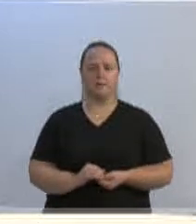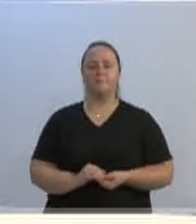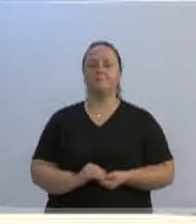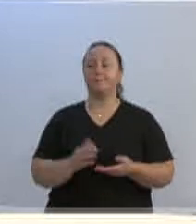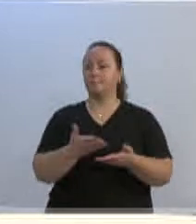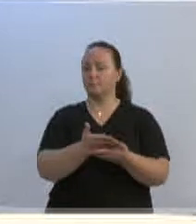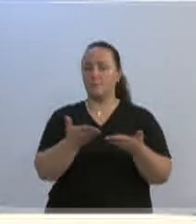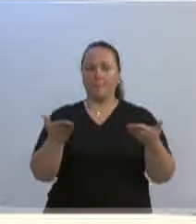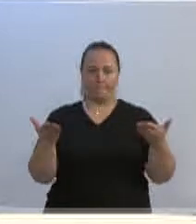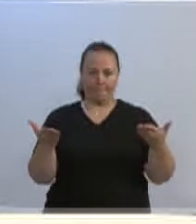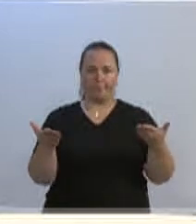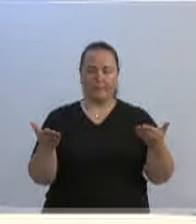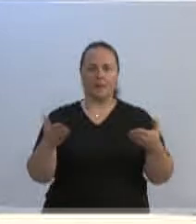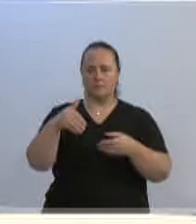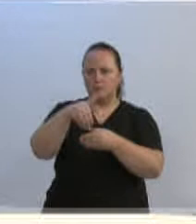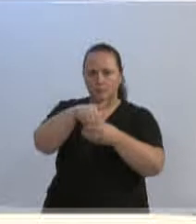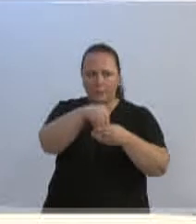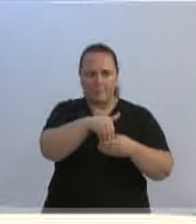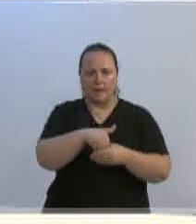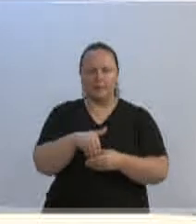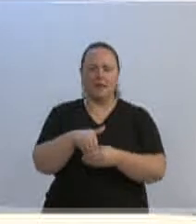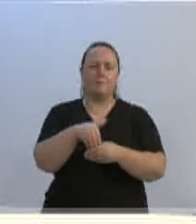em votação